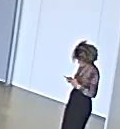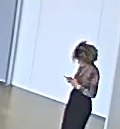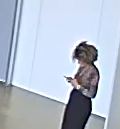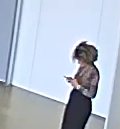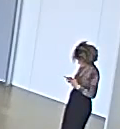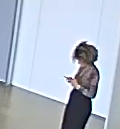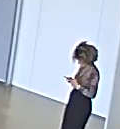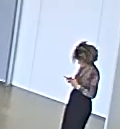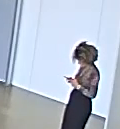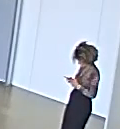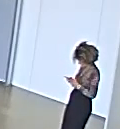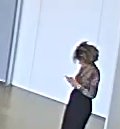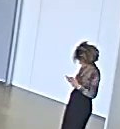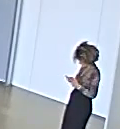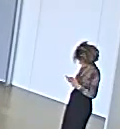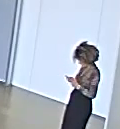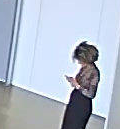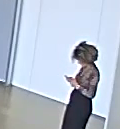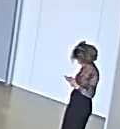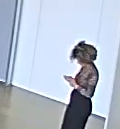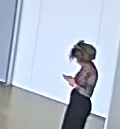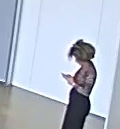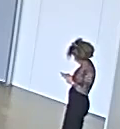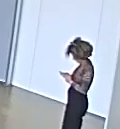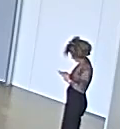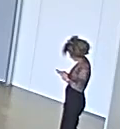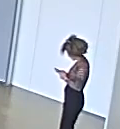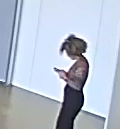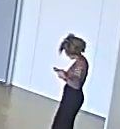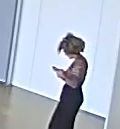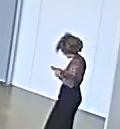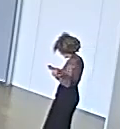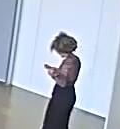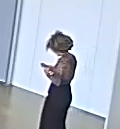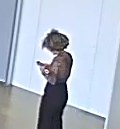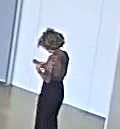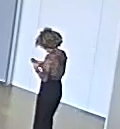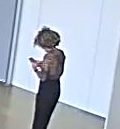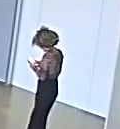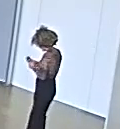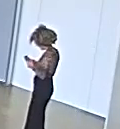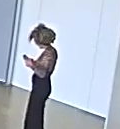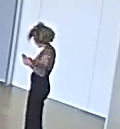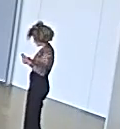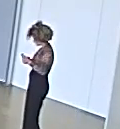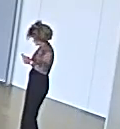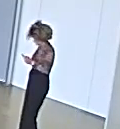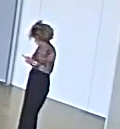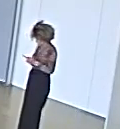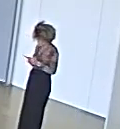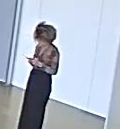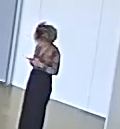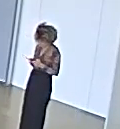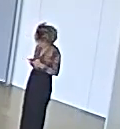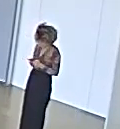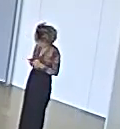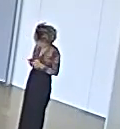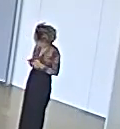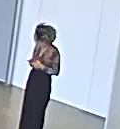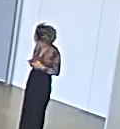nós atualmente. Irmãs espanholas, né? Que é a irmã Maria Granda, irmã Aquilina, que estão